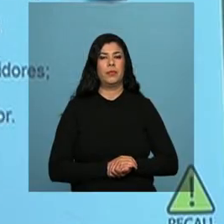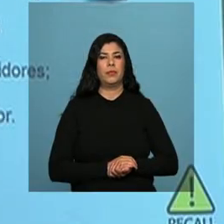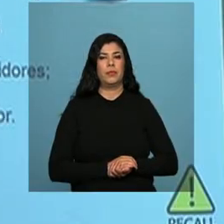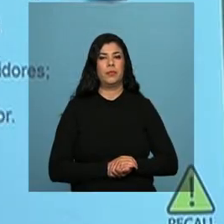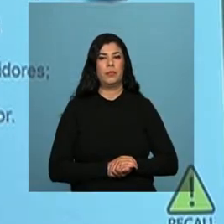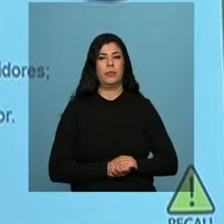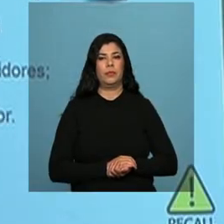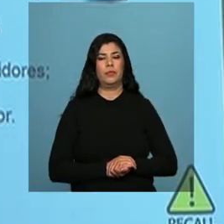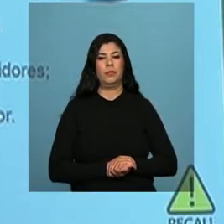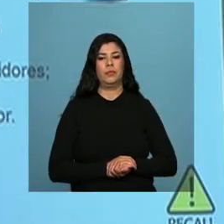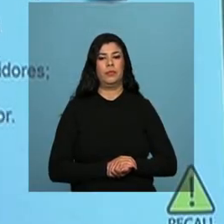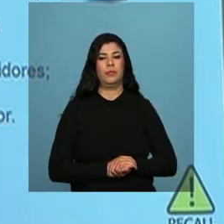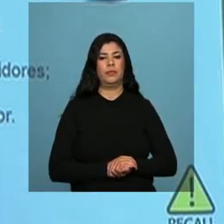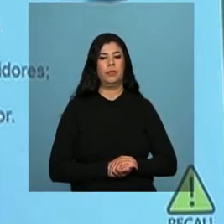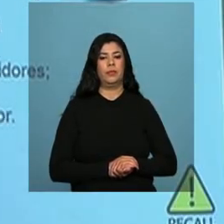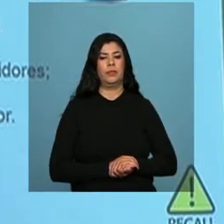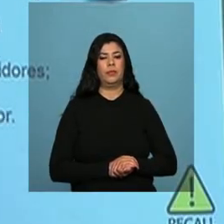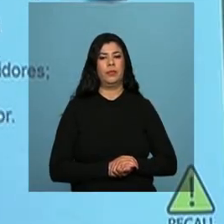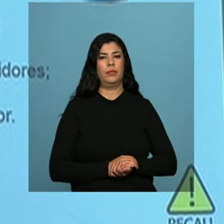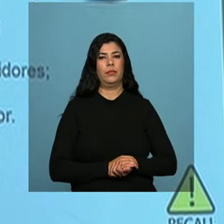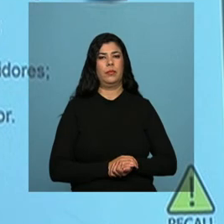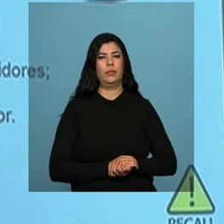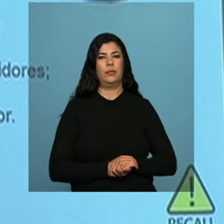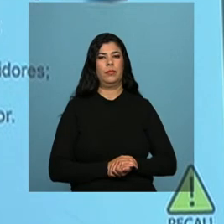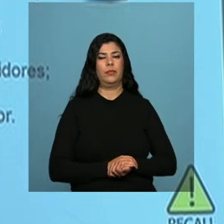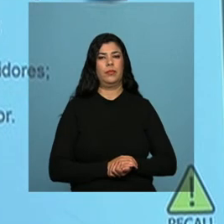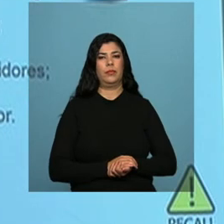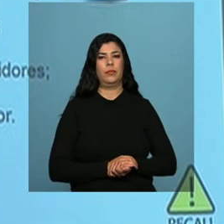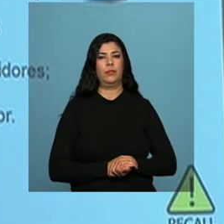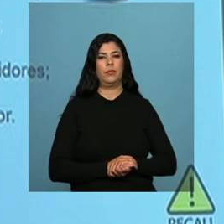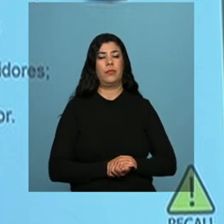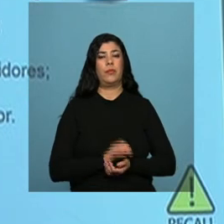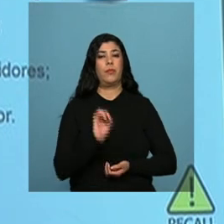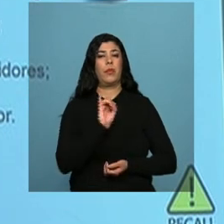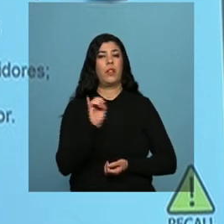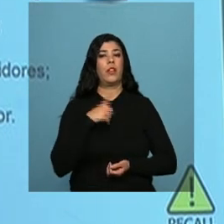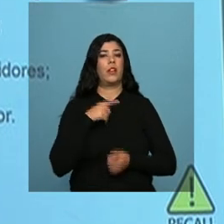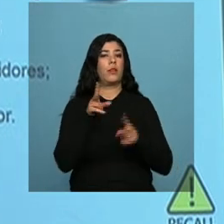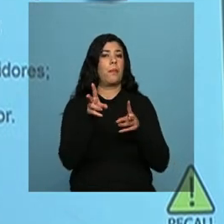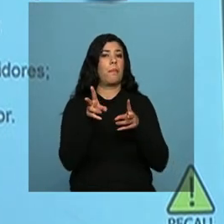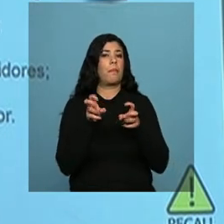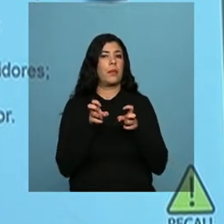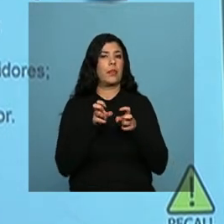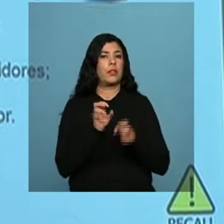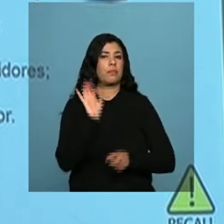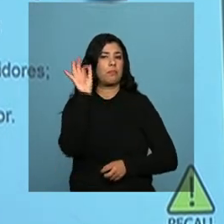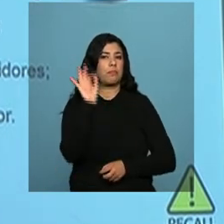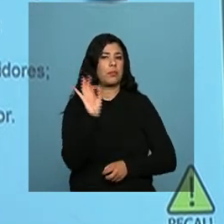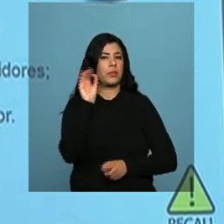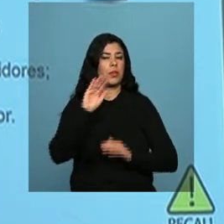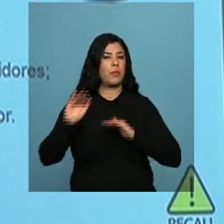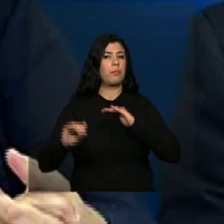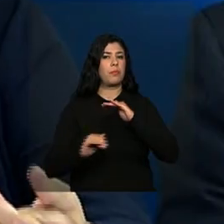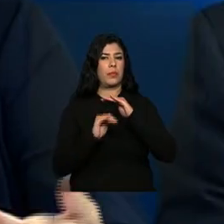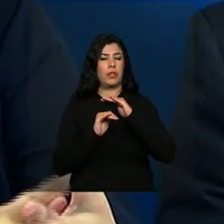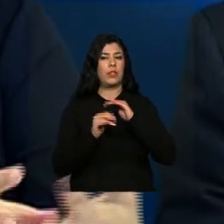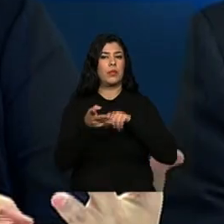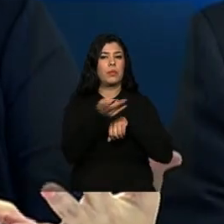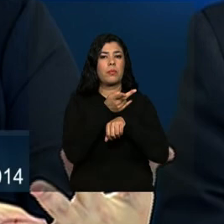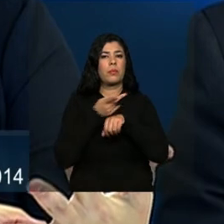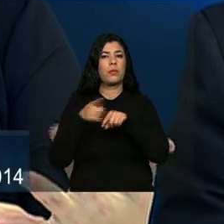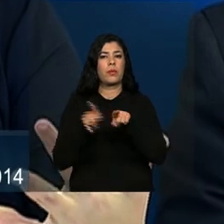passar e a quando nos deparamos com esses baixo sem índice de atendimento nós